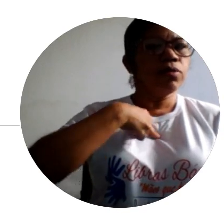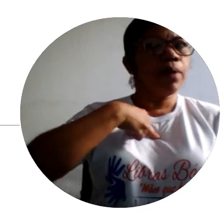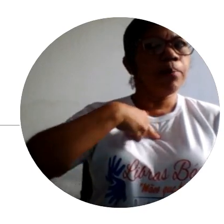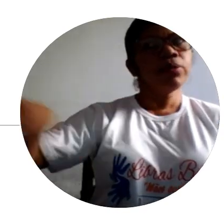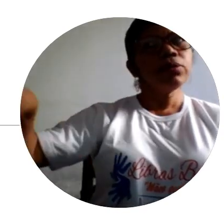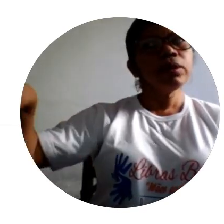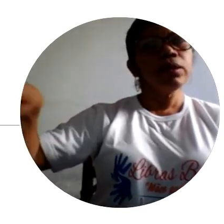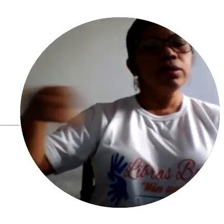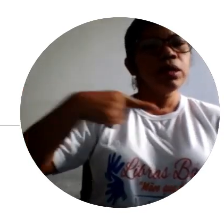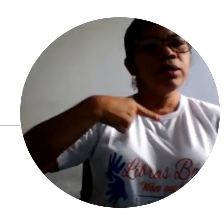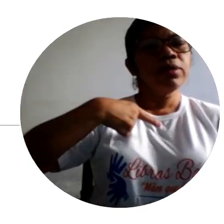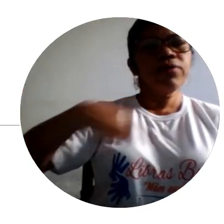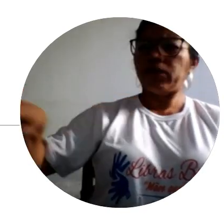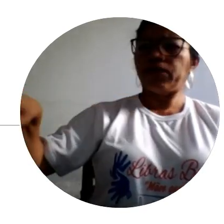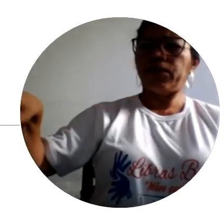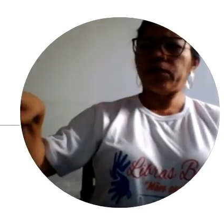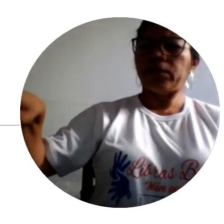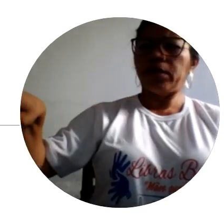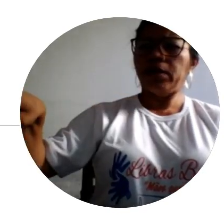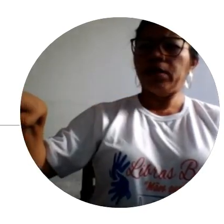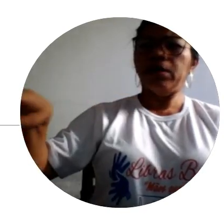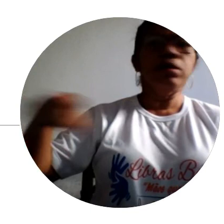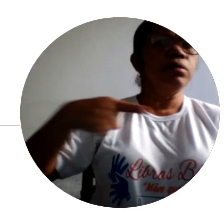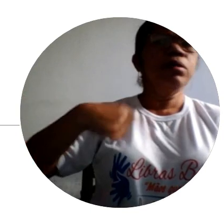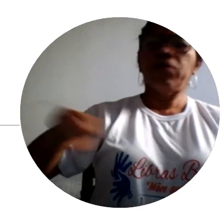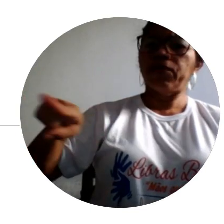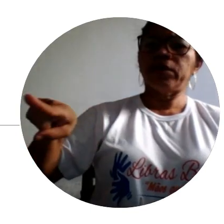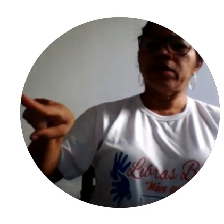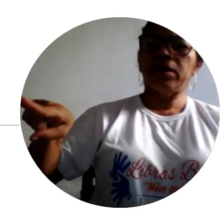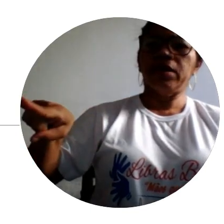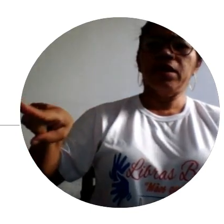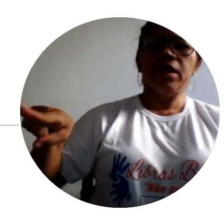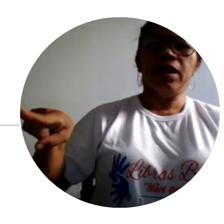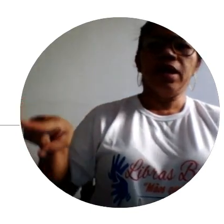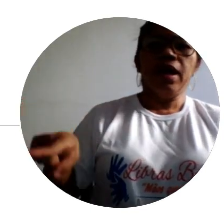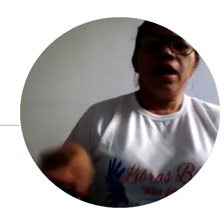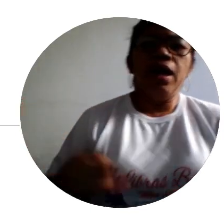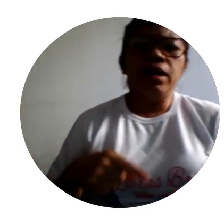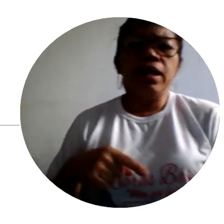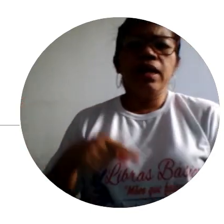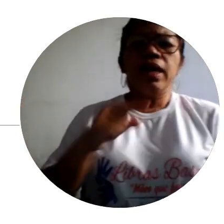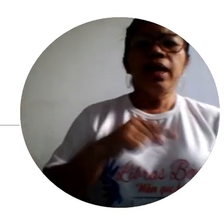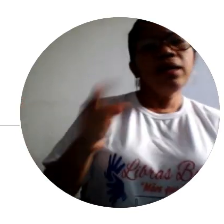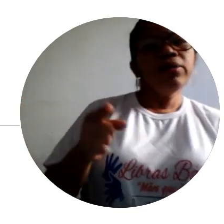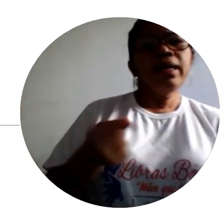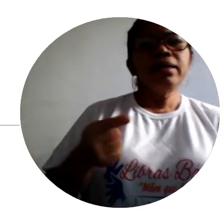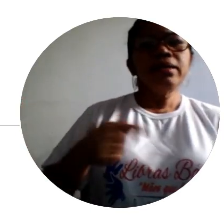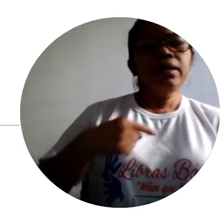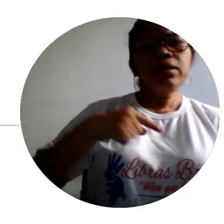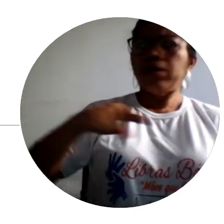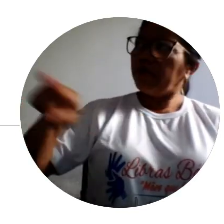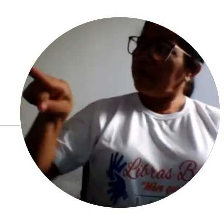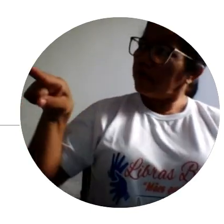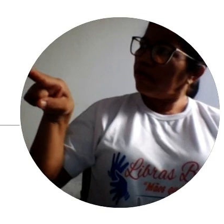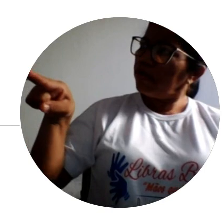eu aponto aqui, saio daqui e faço você. Você, né? Ele ou ela,